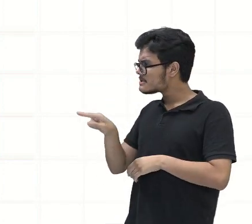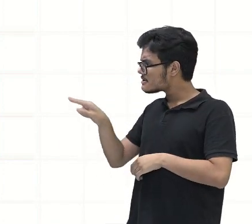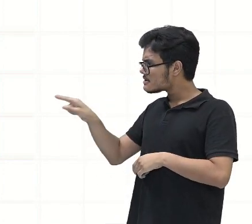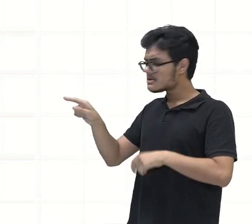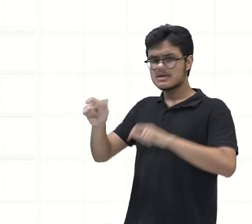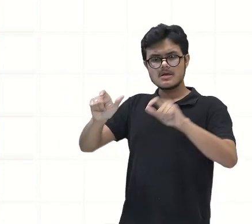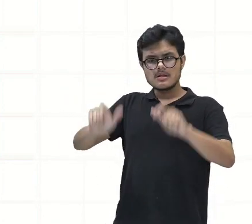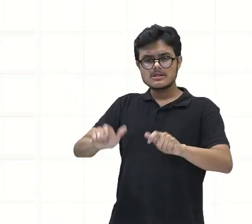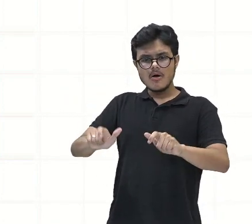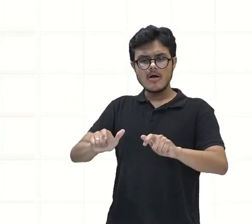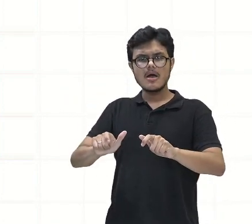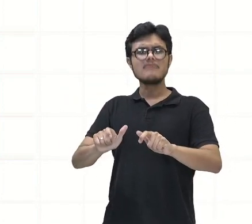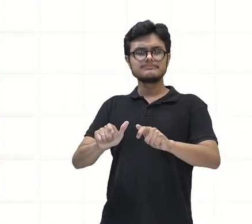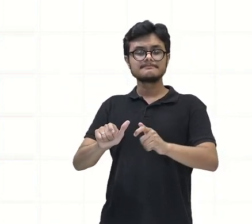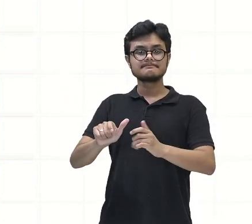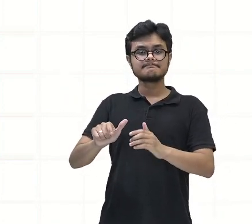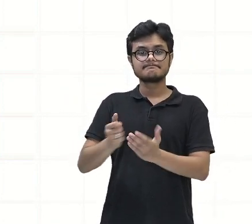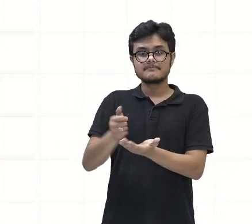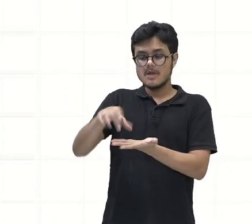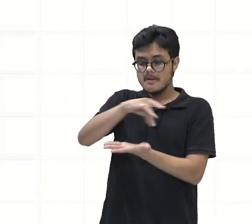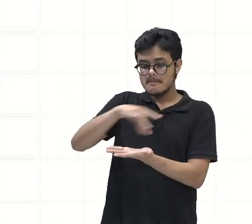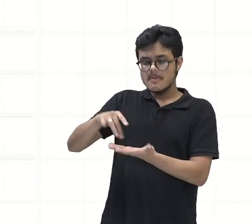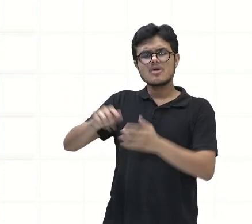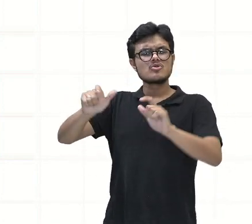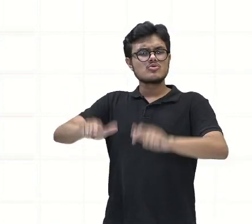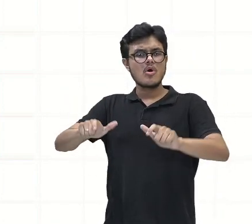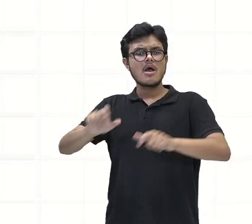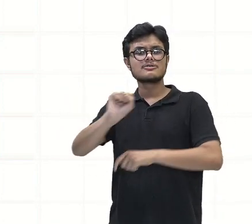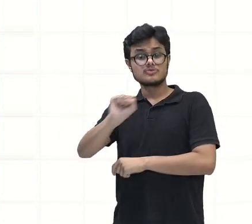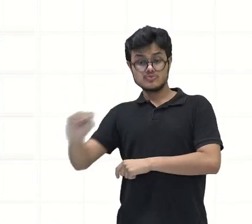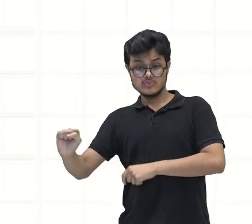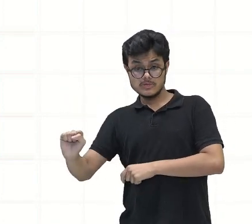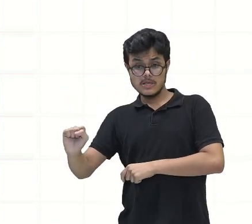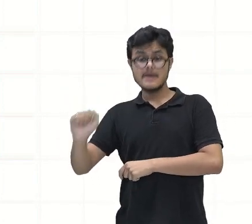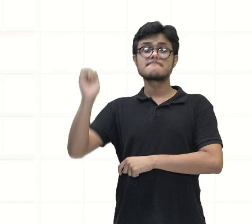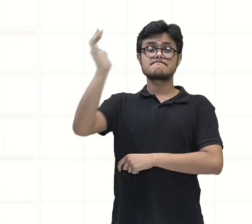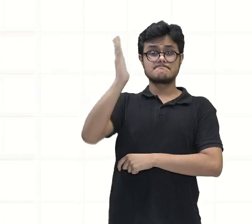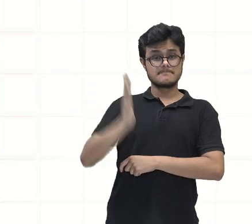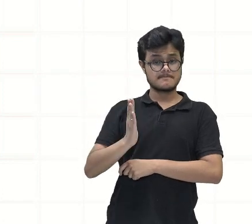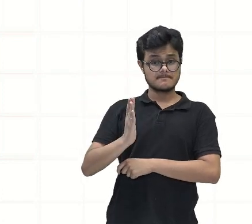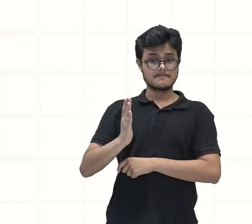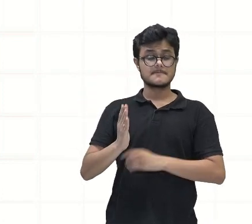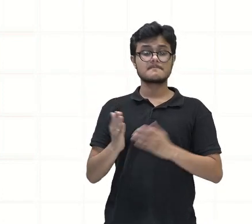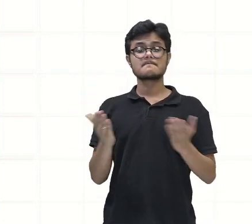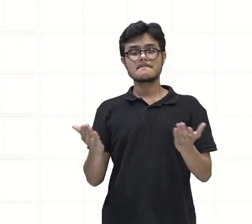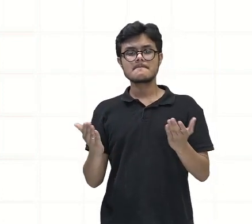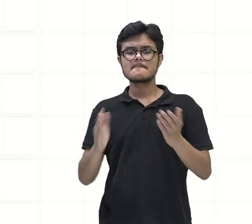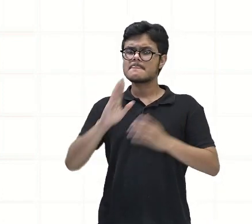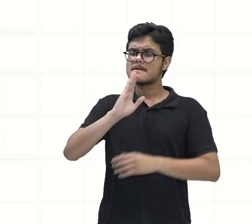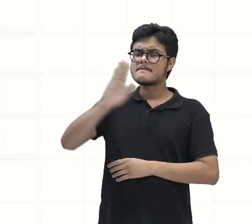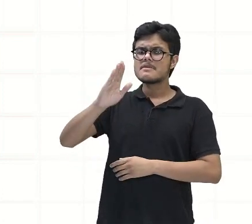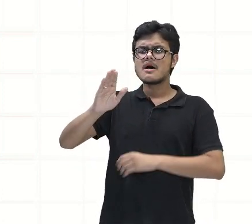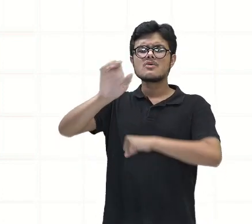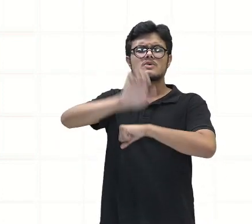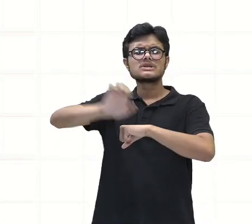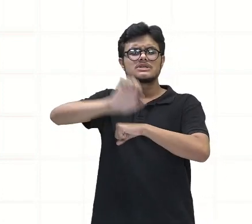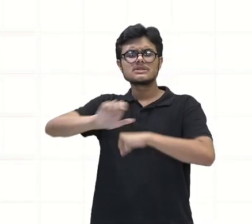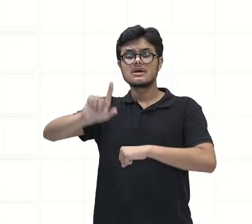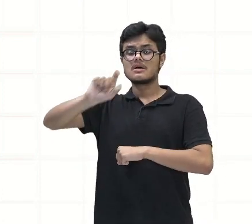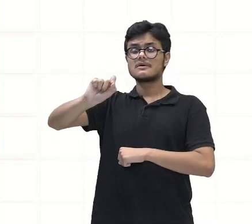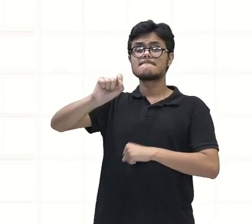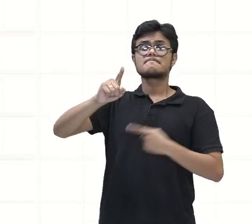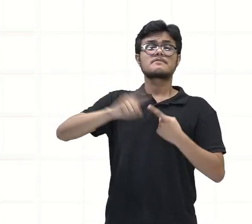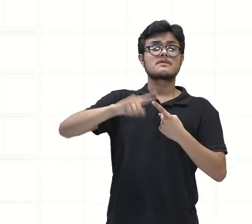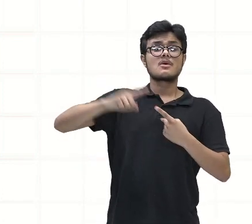quantidade produzida de café aqui na região Sudeste do Brasil principalmente ali no estado do